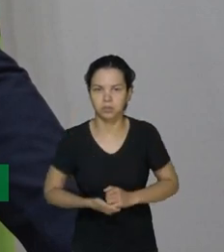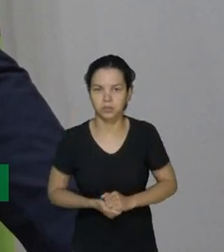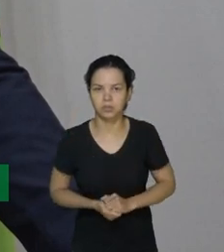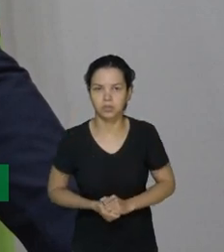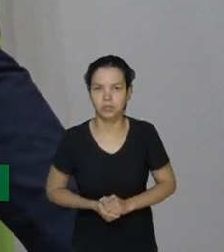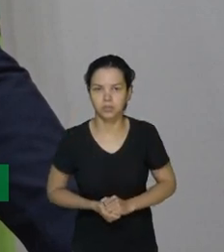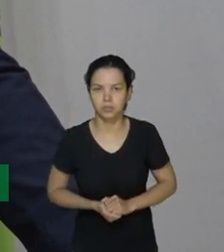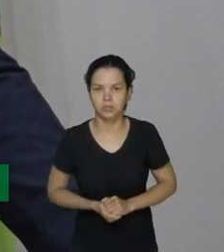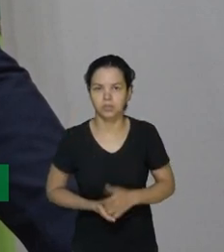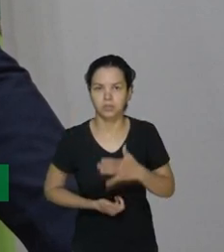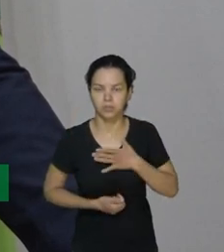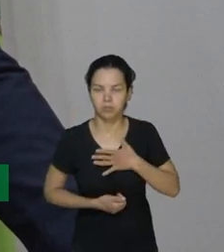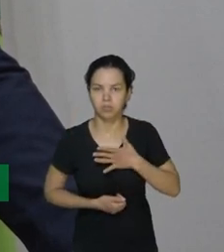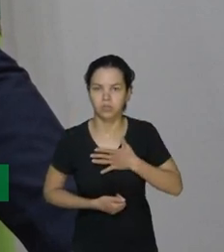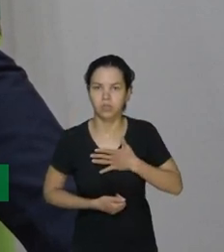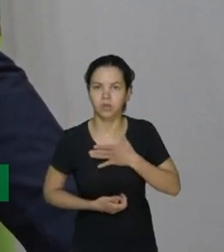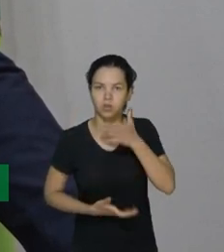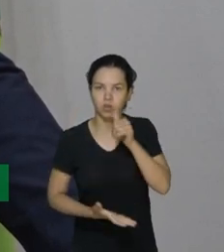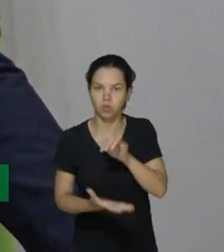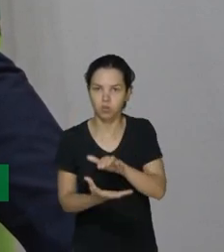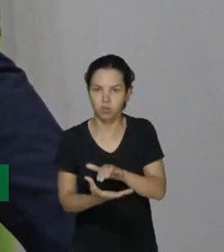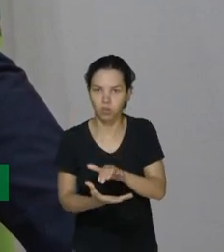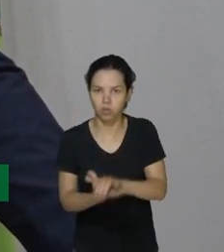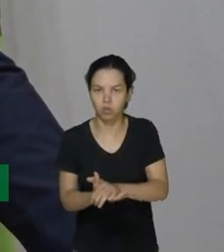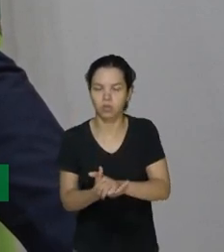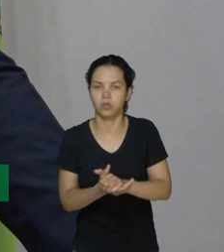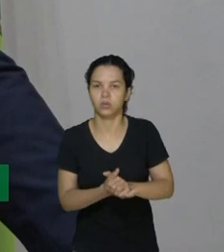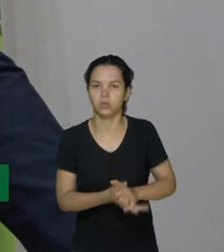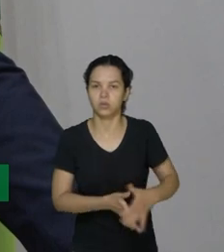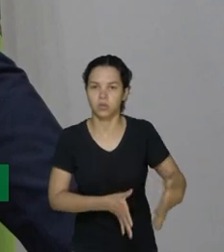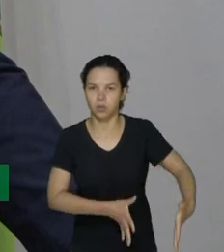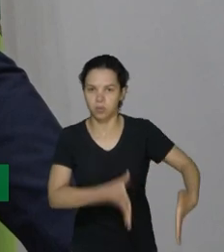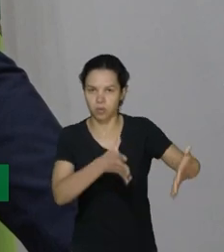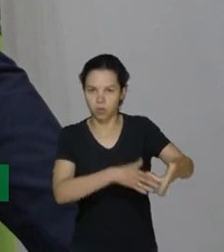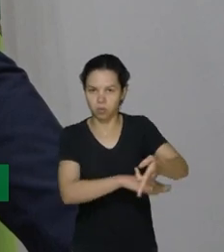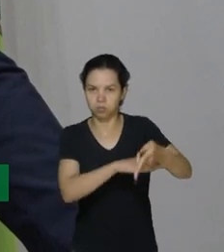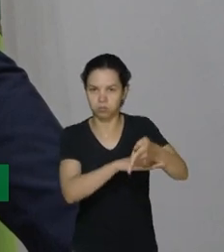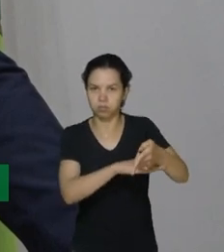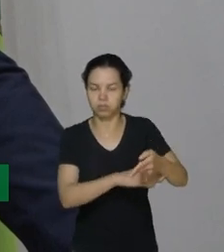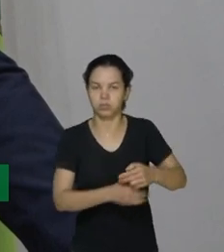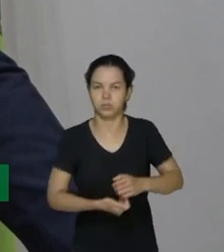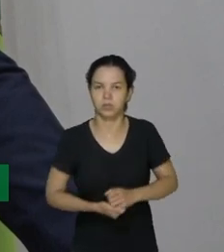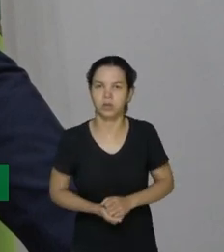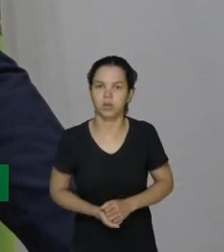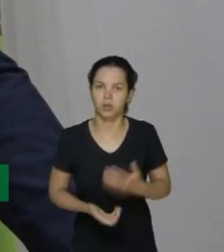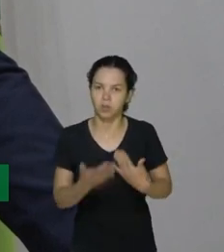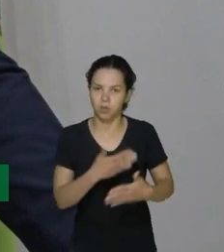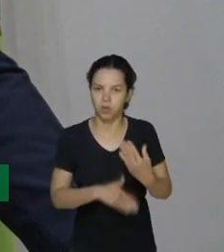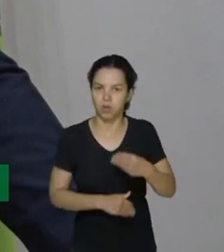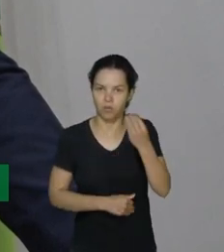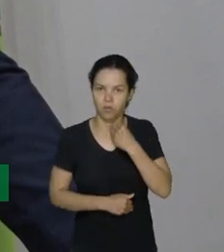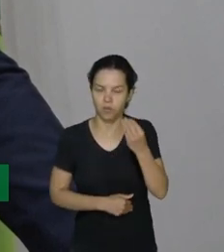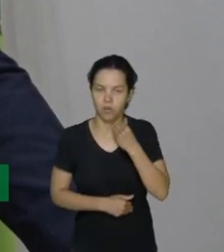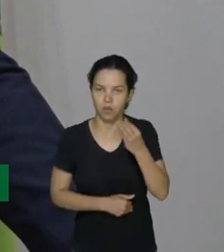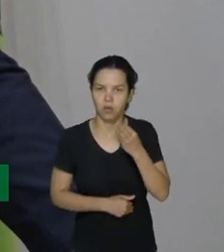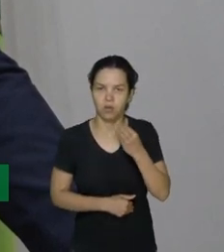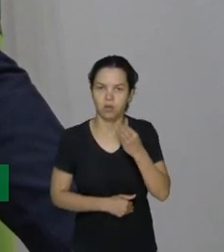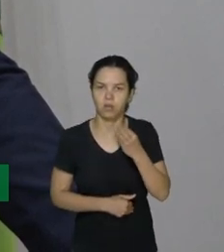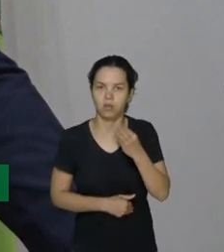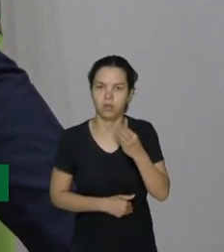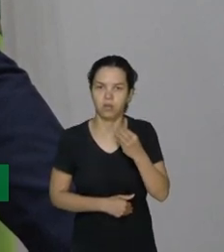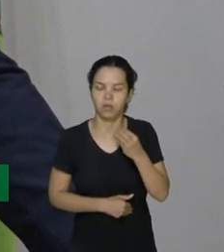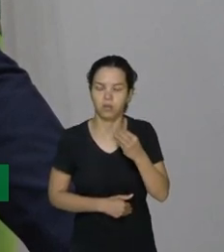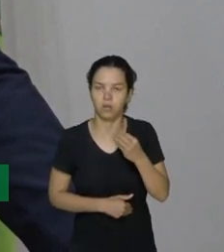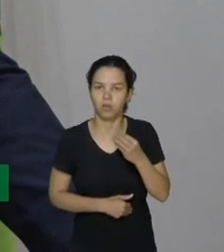à minha esposa, o meu tanque ucraniano, que toda vez que fraquejei, vocês podem imaginar, né, não